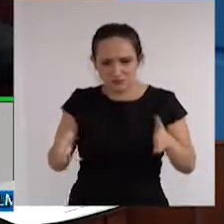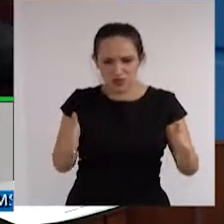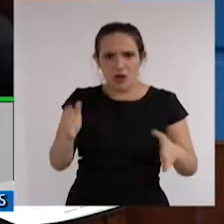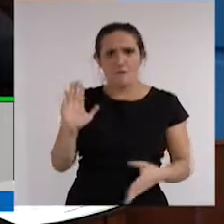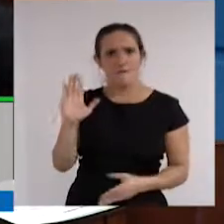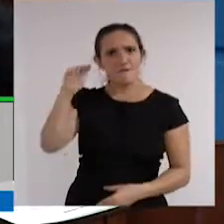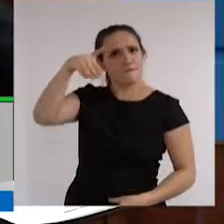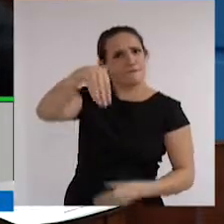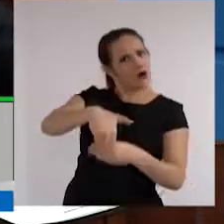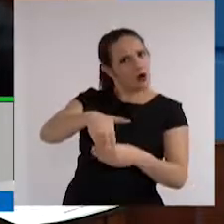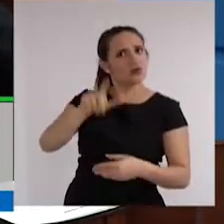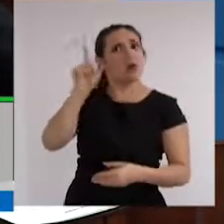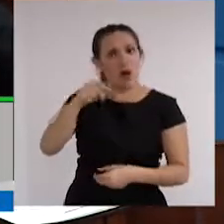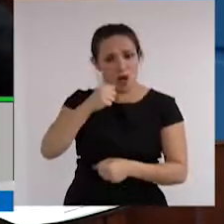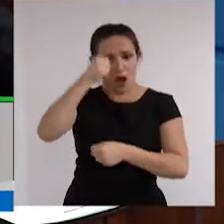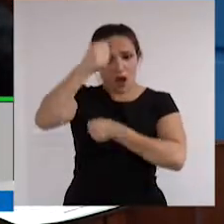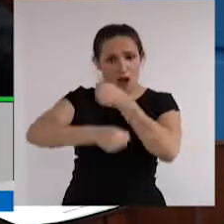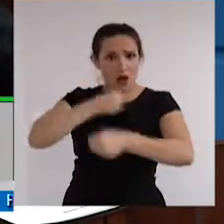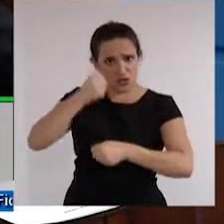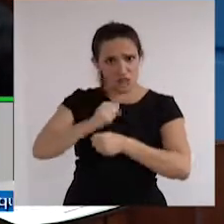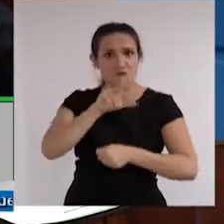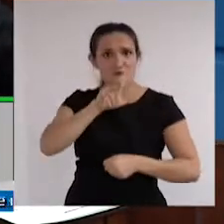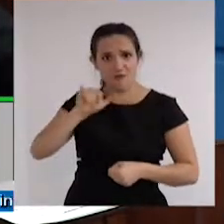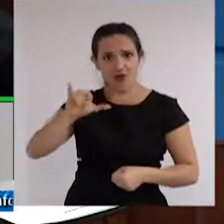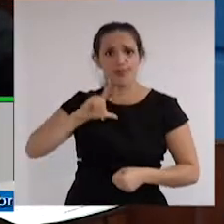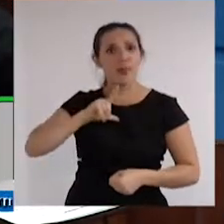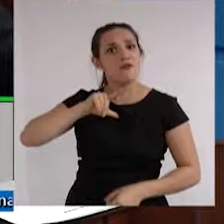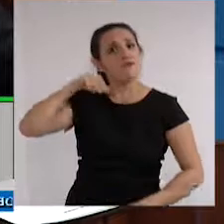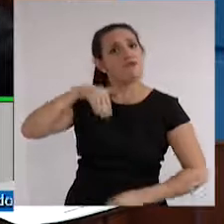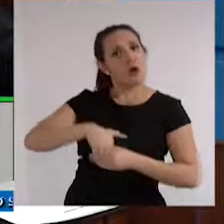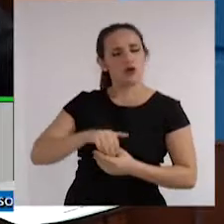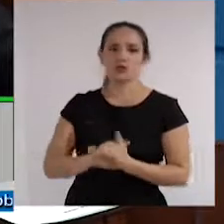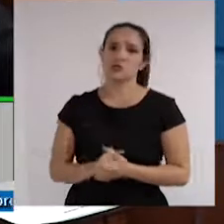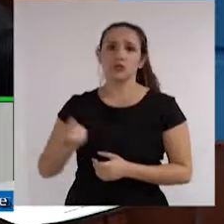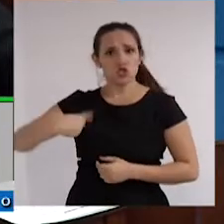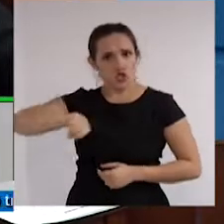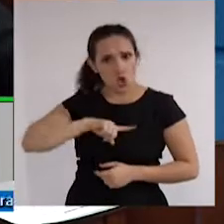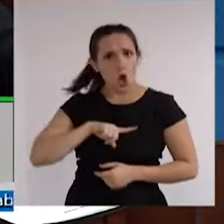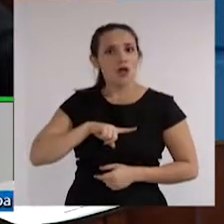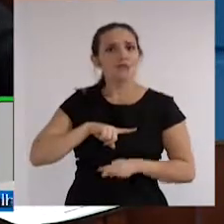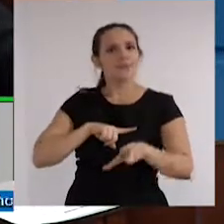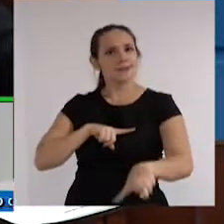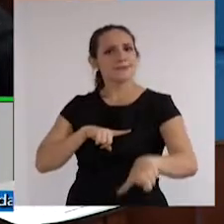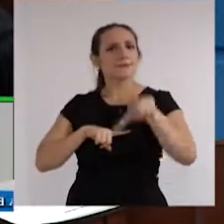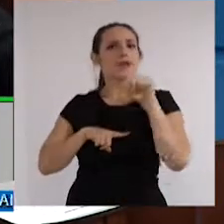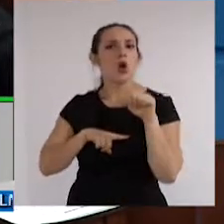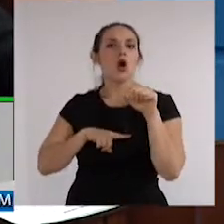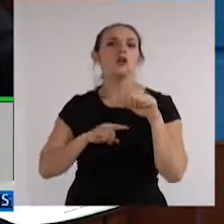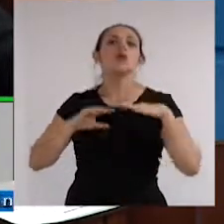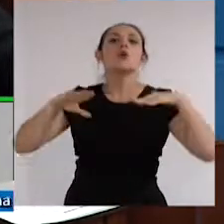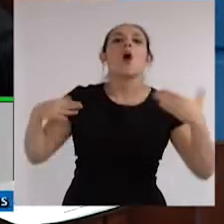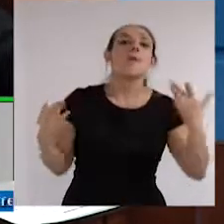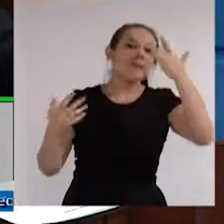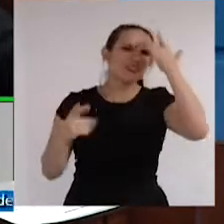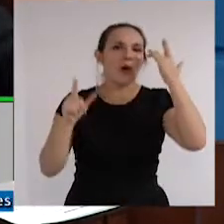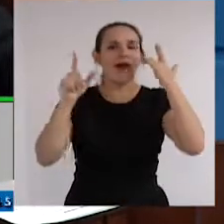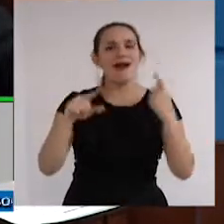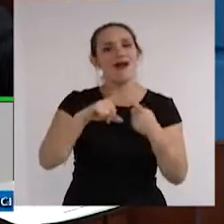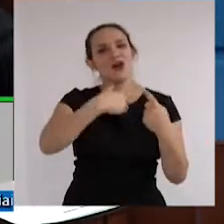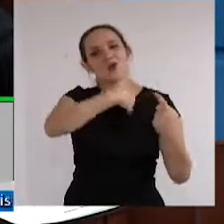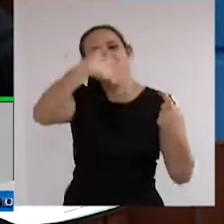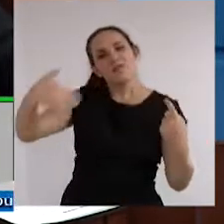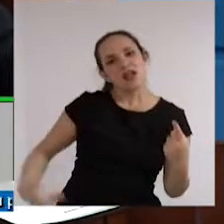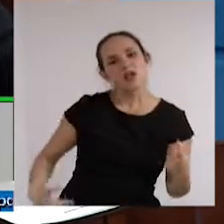estamos vivendo. Este é um ano eleitoral em que nós vamos escolher governadores,